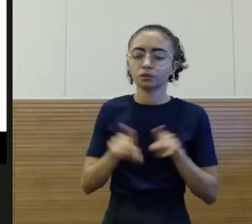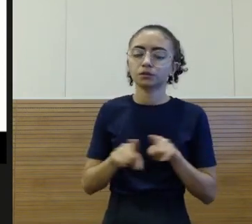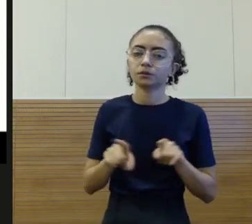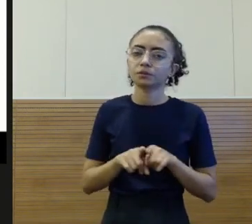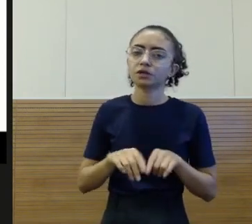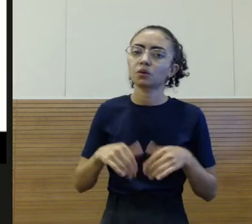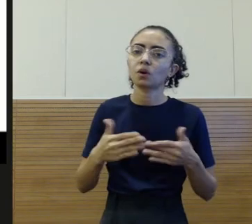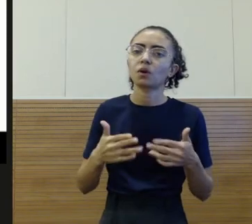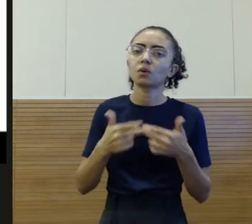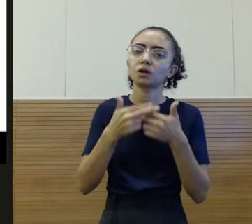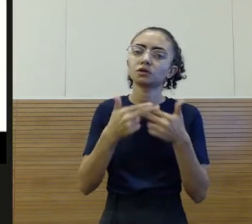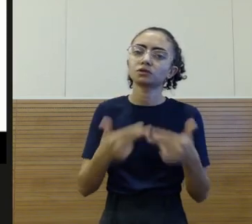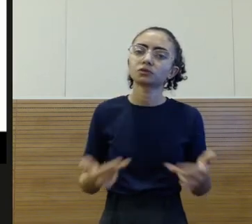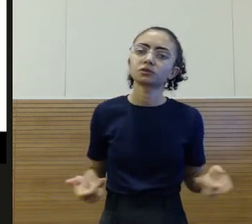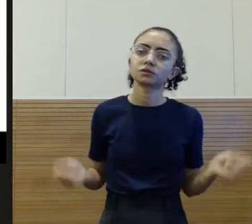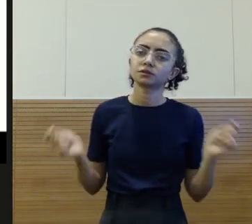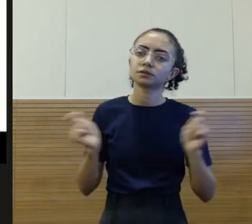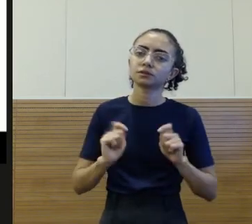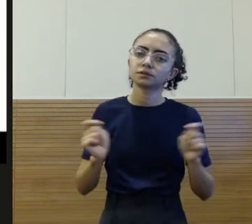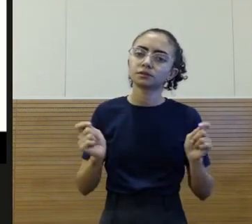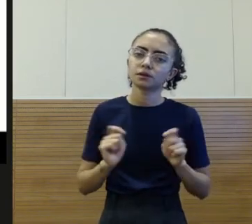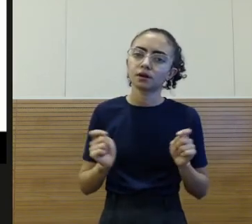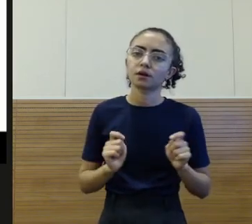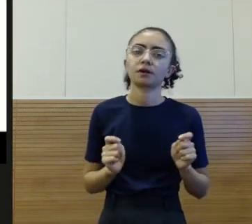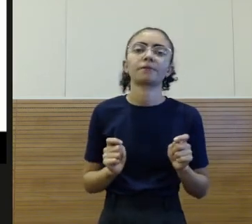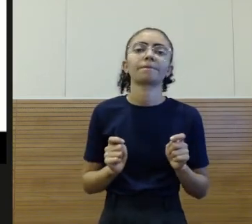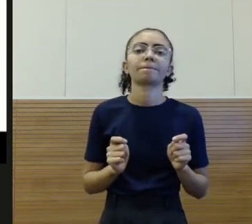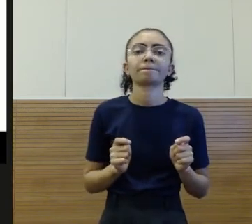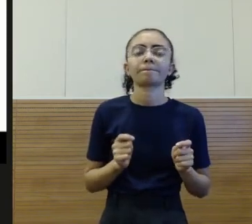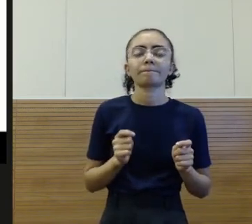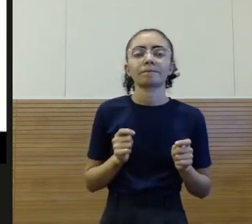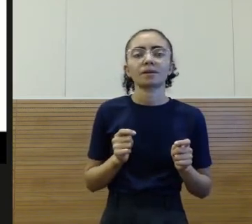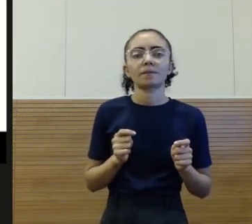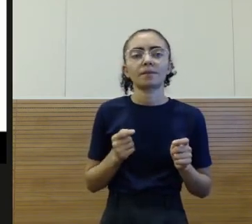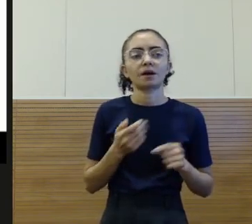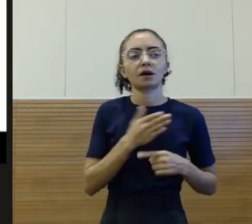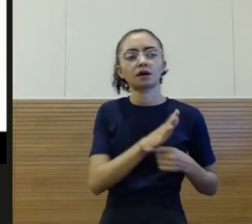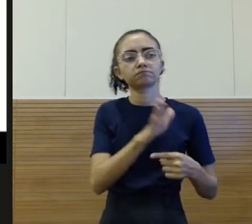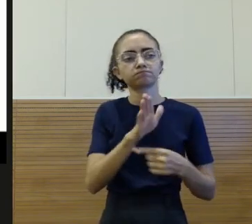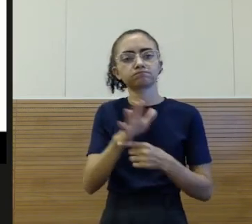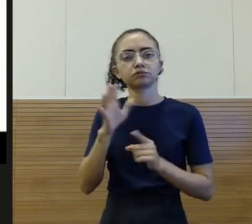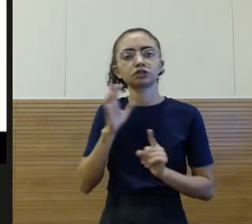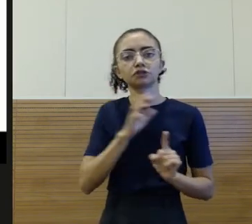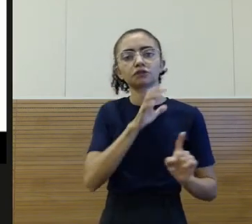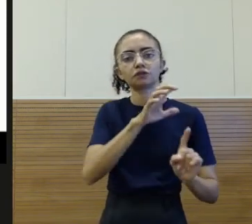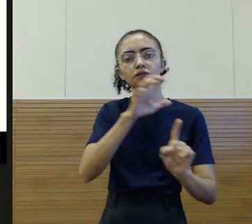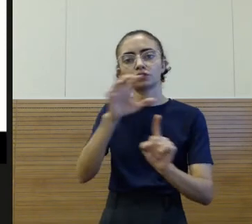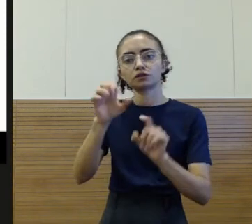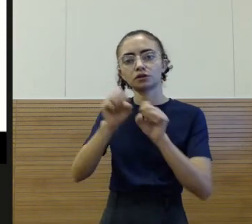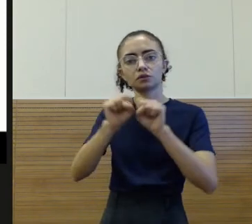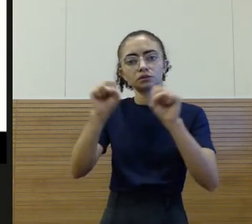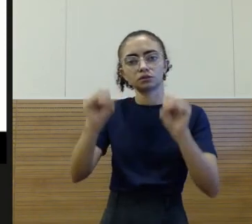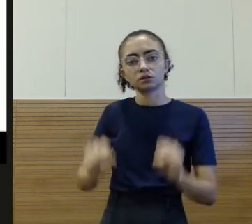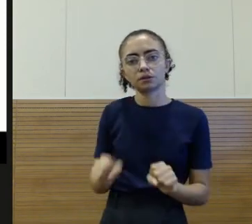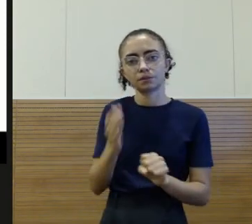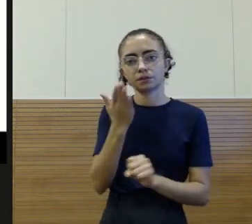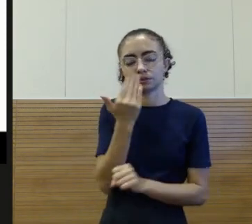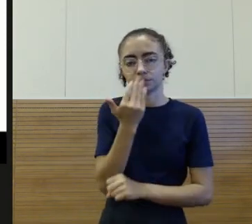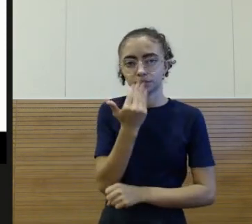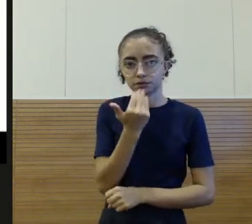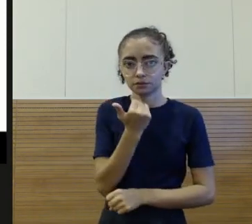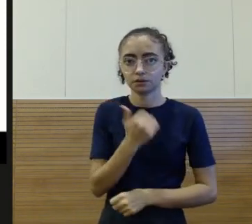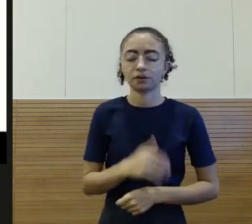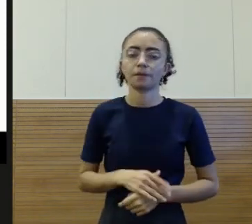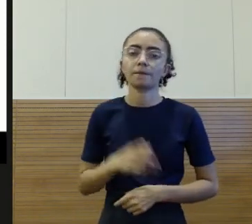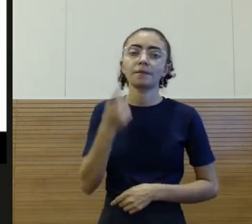determinantes e também identificar que intervenções do sistema alimentar foram eficientes para poder também ver